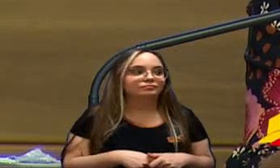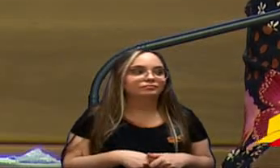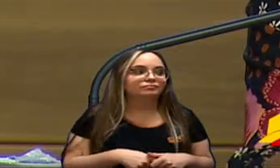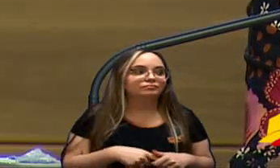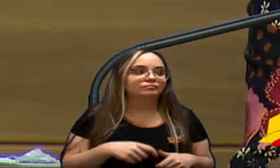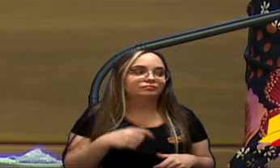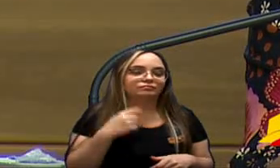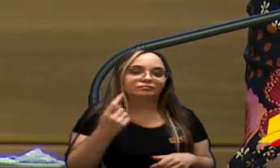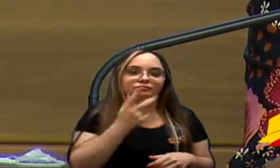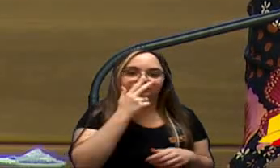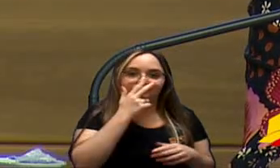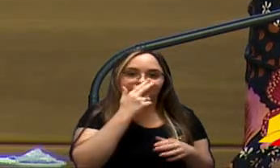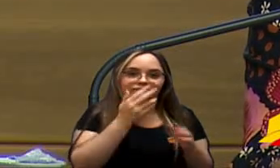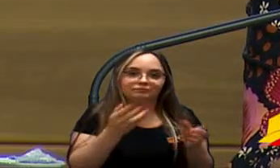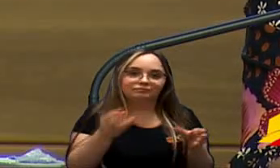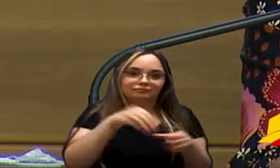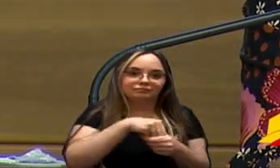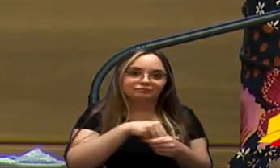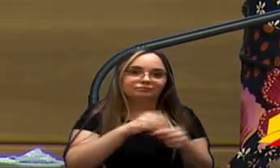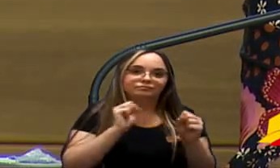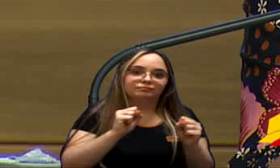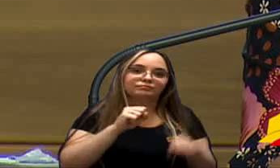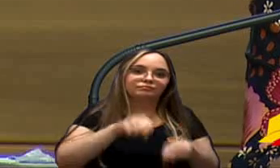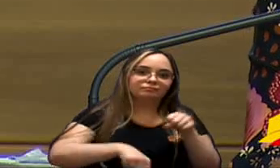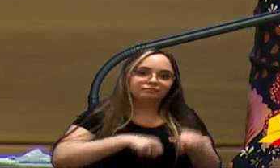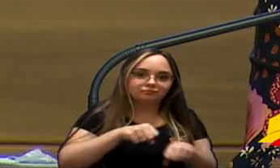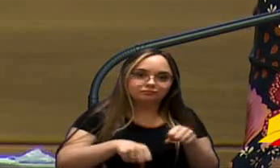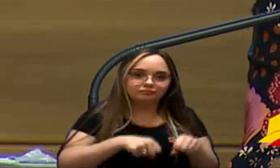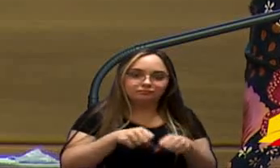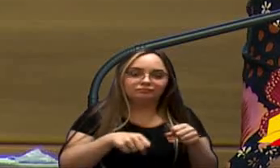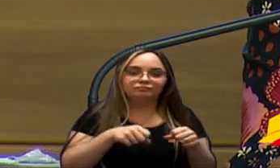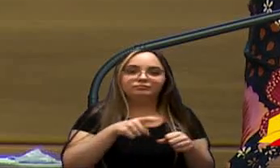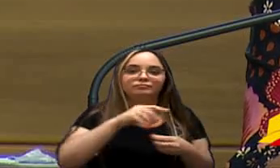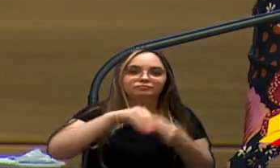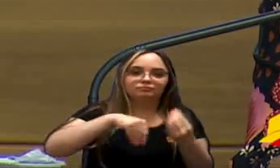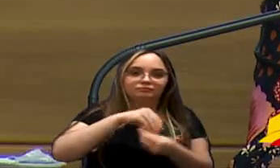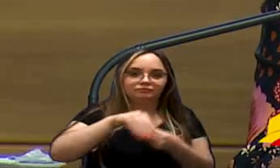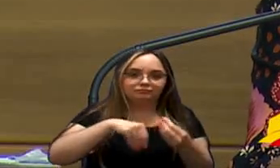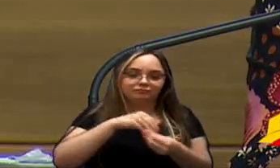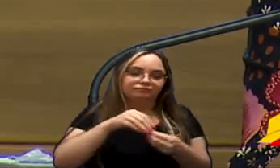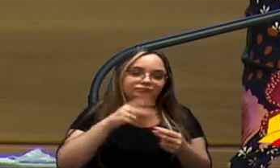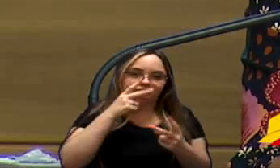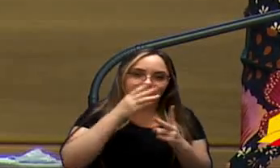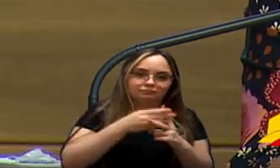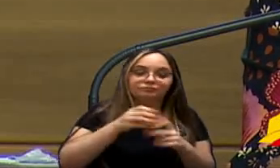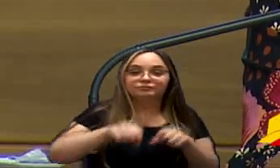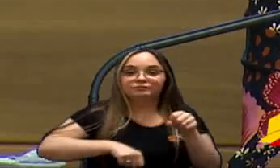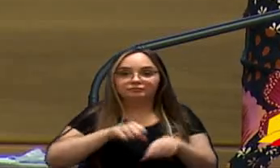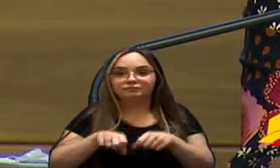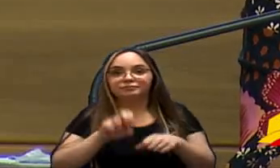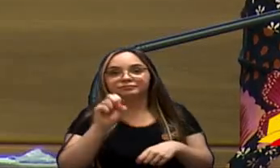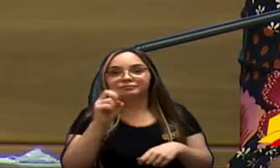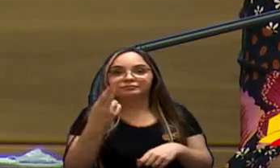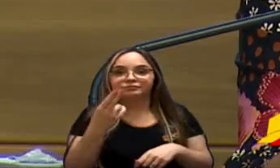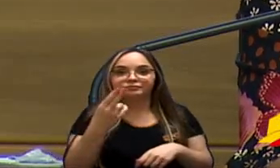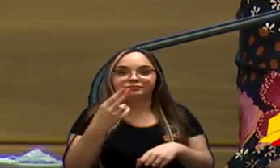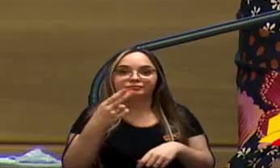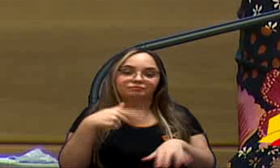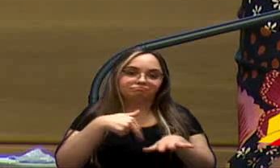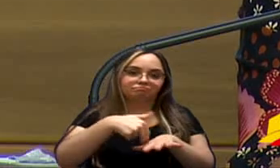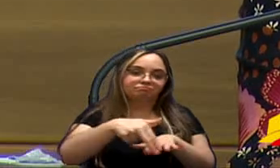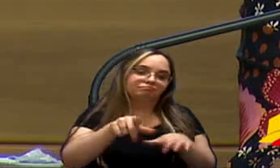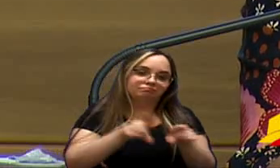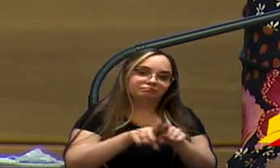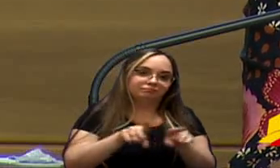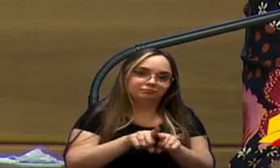vamos falar, integrada. Ela serve tanto para bicicleta, isso, mista, compartilhada, tanto para bicicleta quanto para o